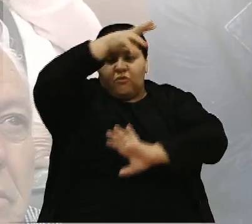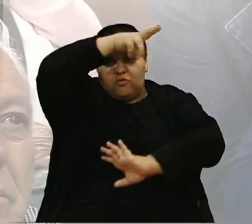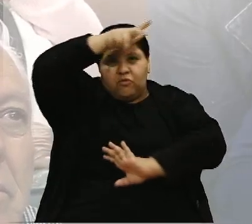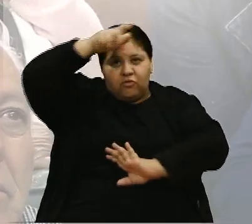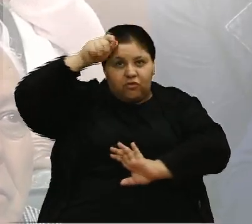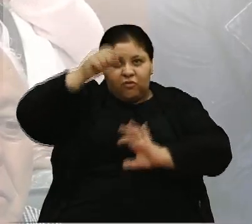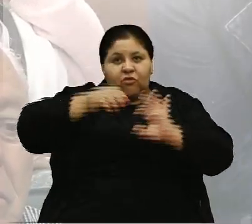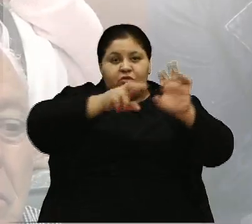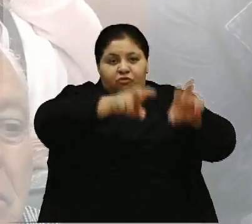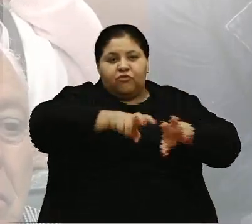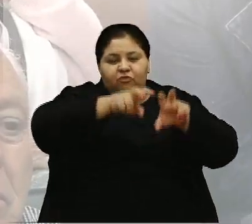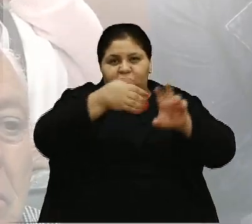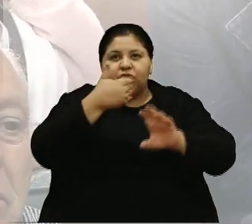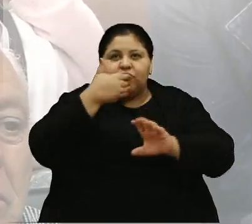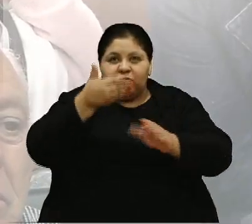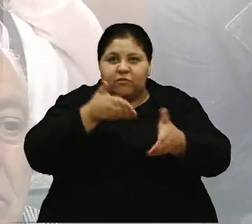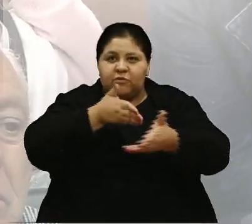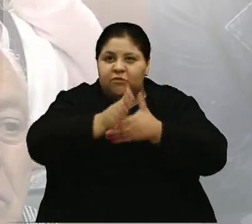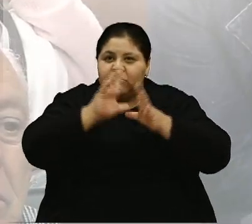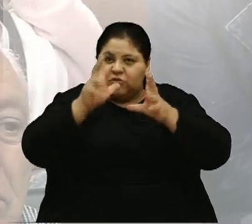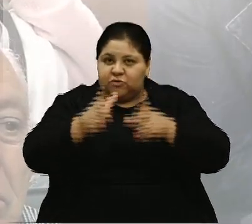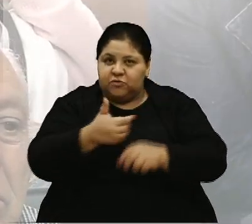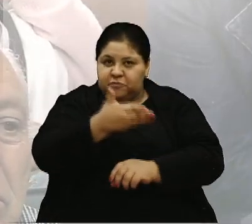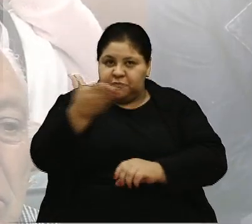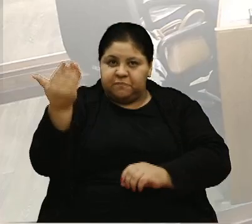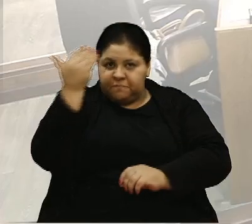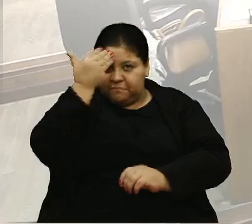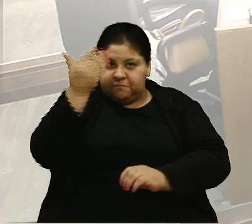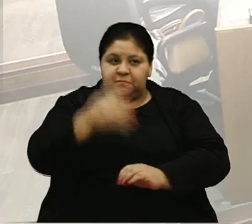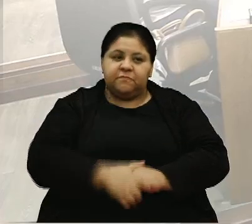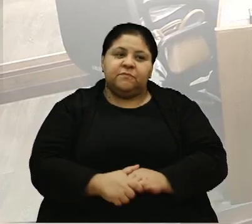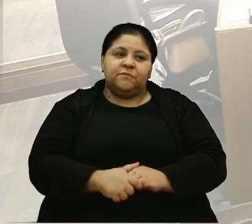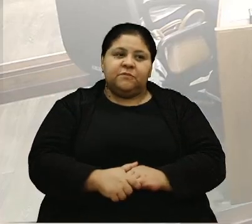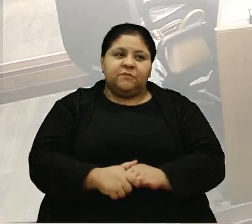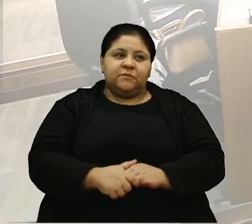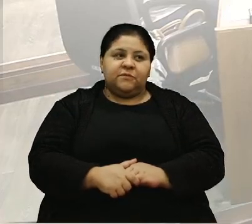e Vila Seca. Peço a aprovação de todos os colegas vereadores. Obrigado. Encerrada